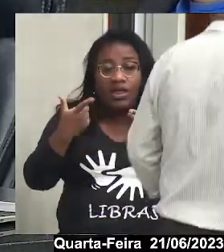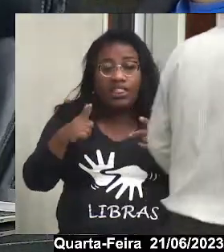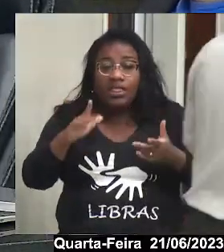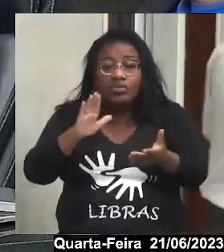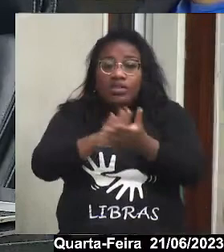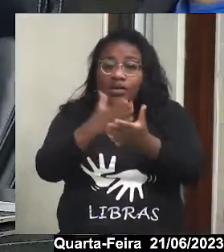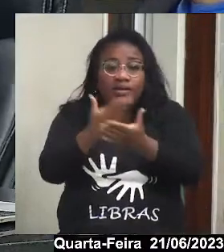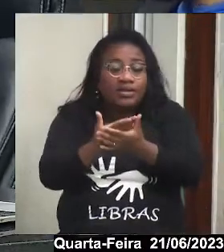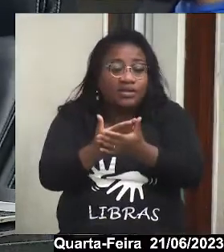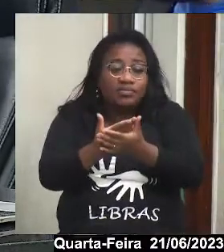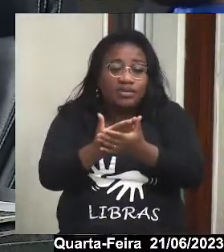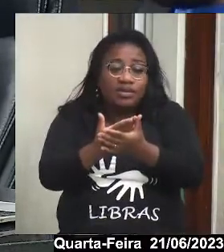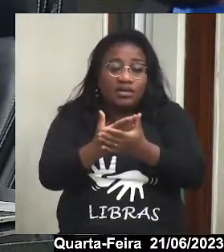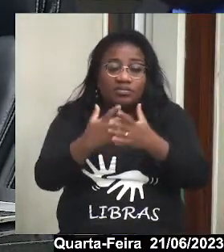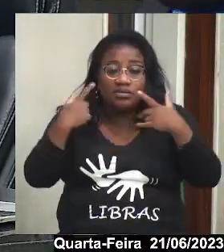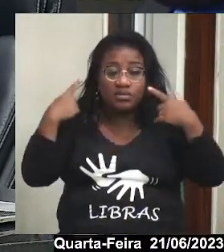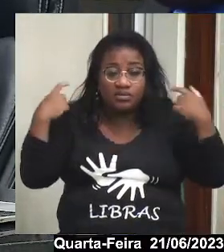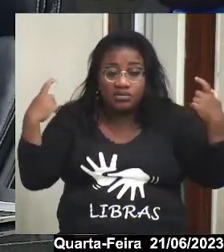Pode vaiar.